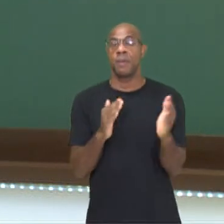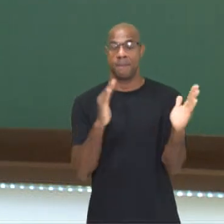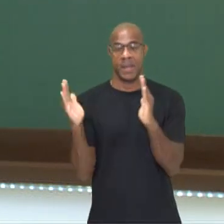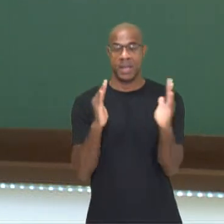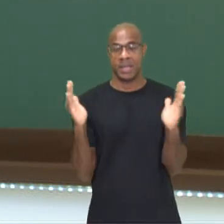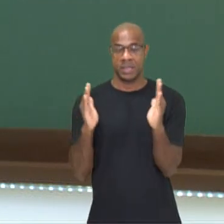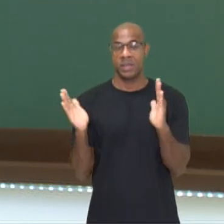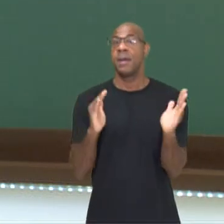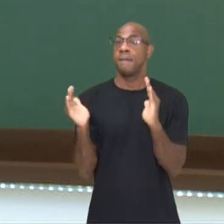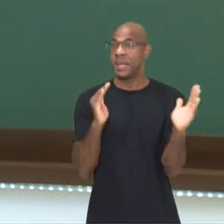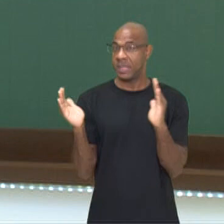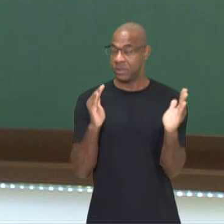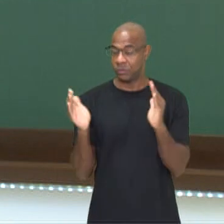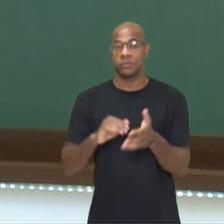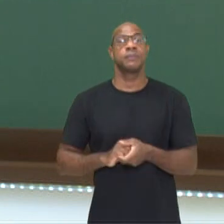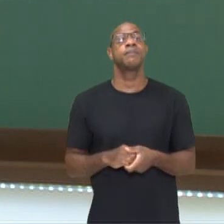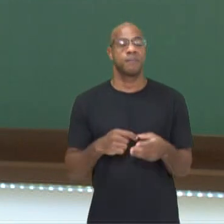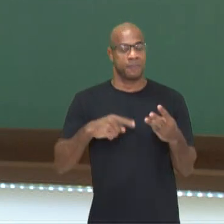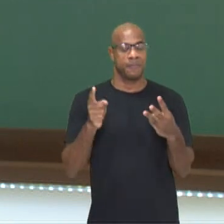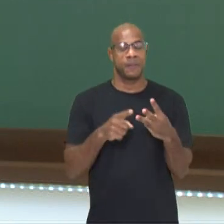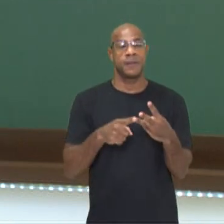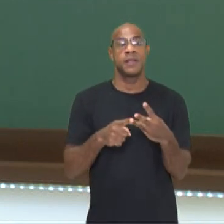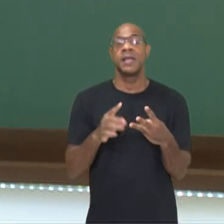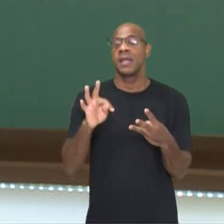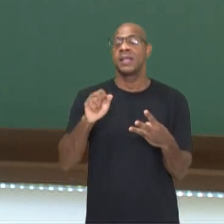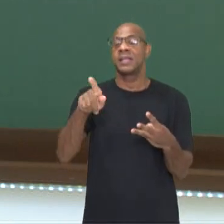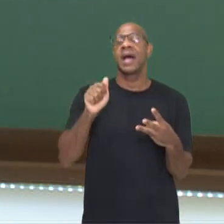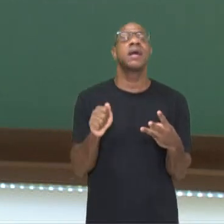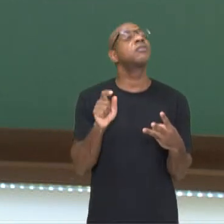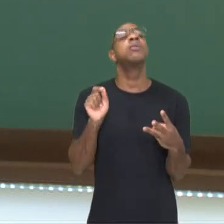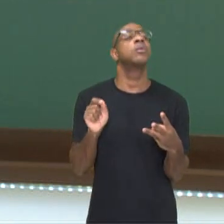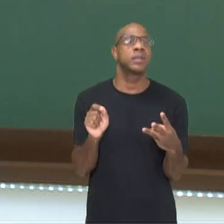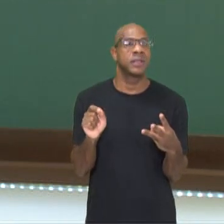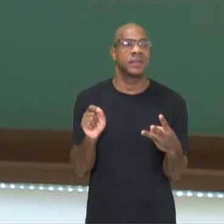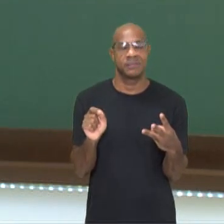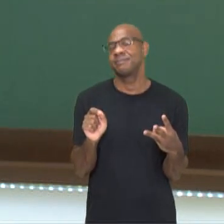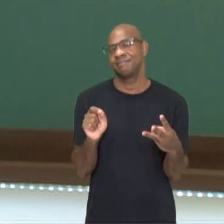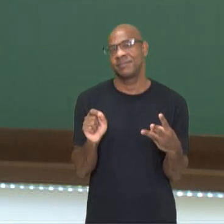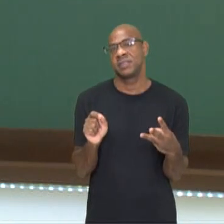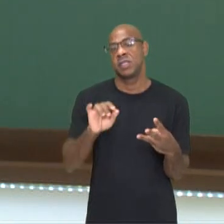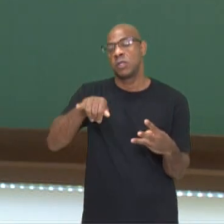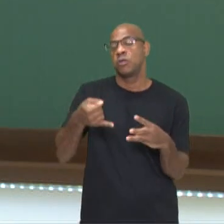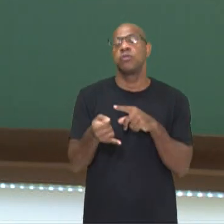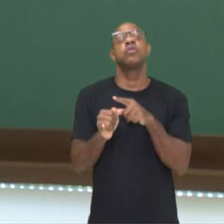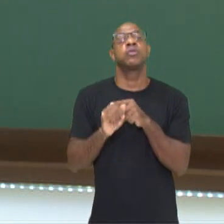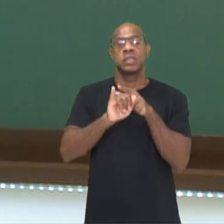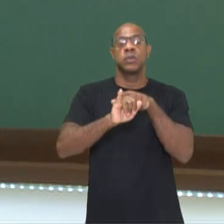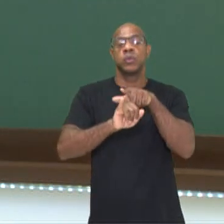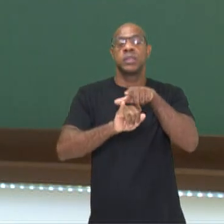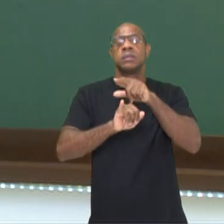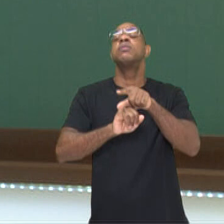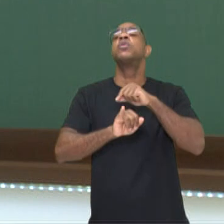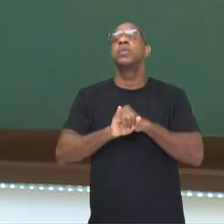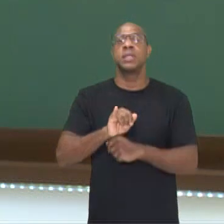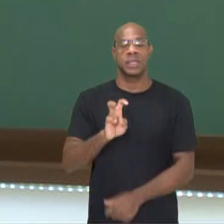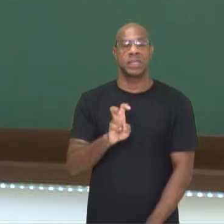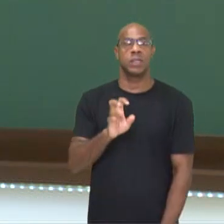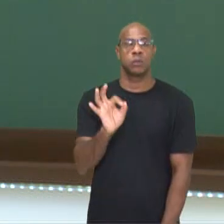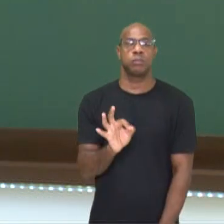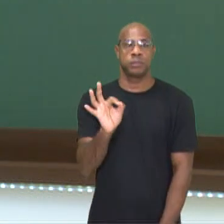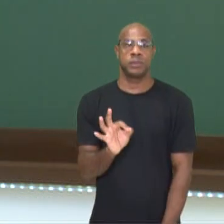o dinheiro de um com o outro. E a taxa de juros percentual é 5% ao mês. Então, o I, aqui nesse caso,